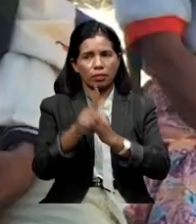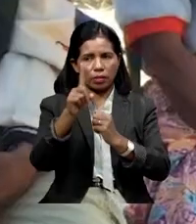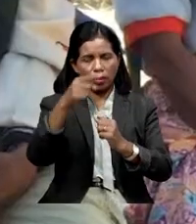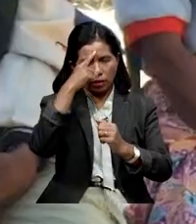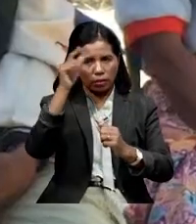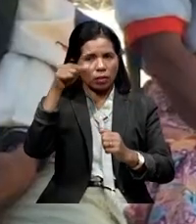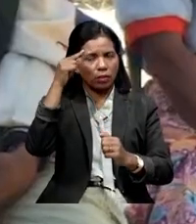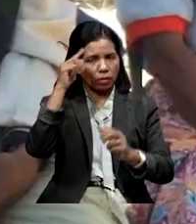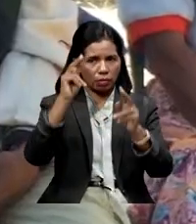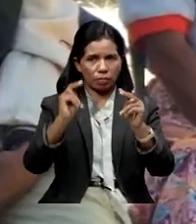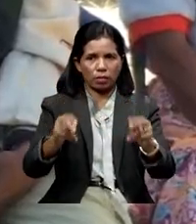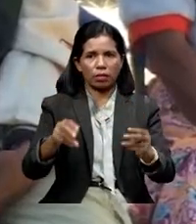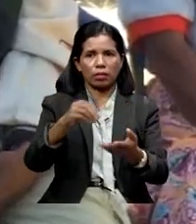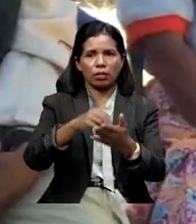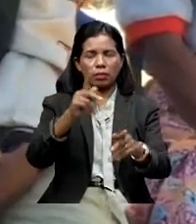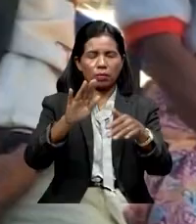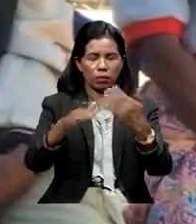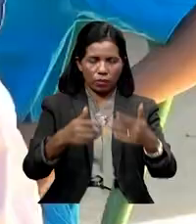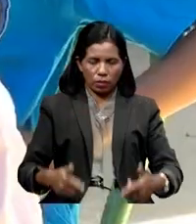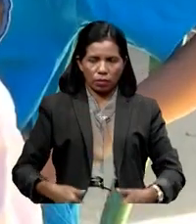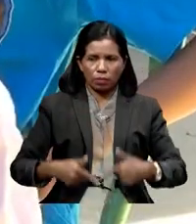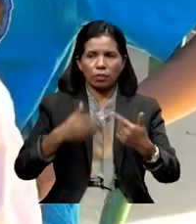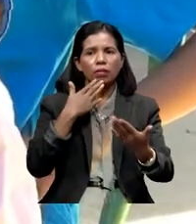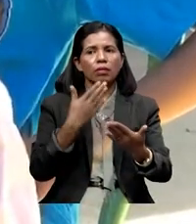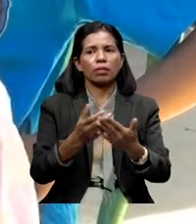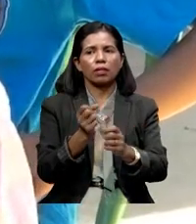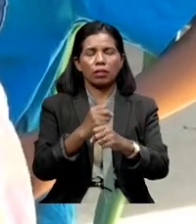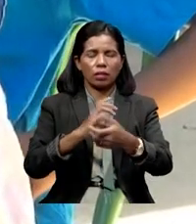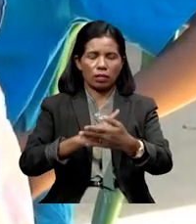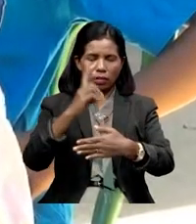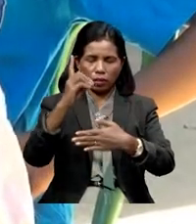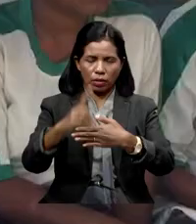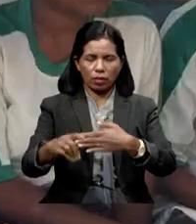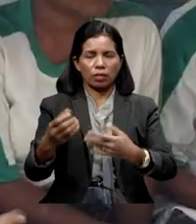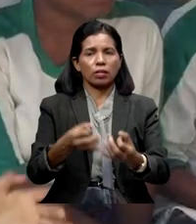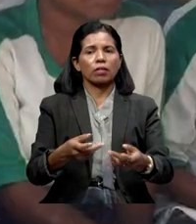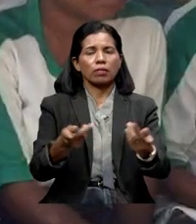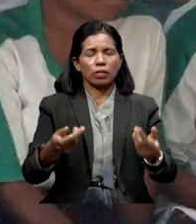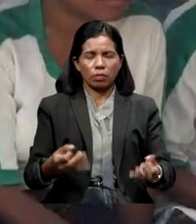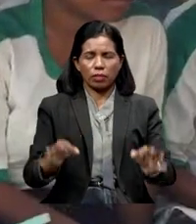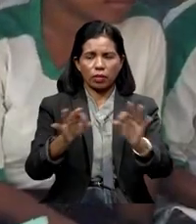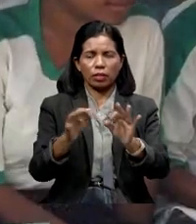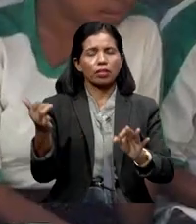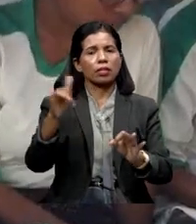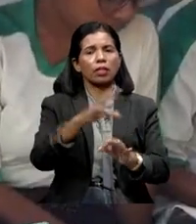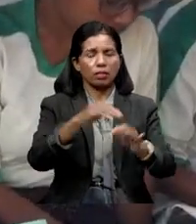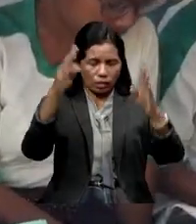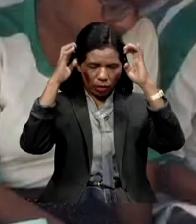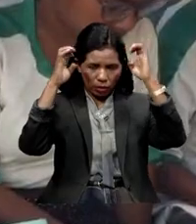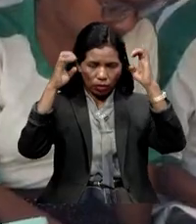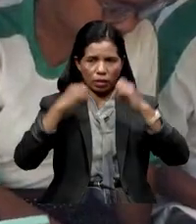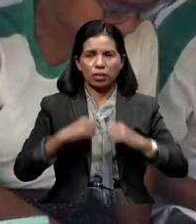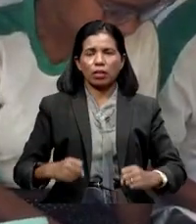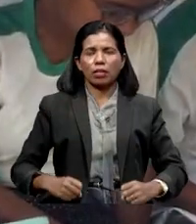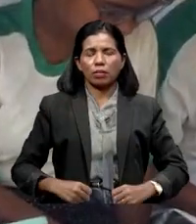Tambane governo precisa garante povo ne humores dia, lihusi halo desenvolvimento e a setor importante sira, makanesa setor educação,